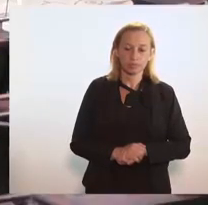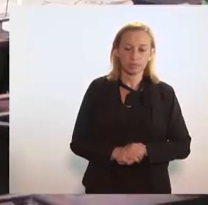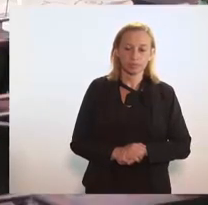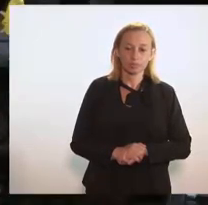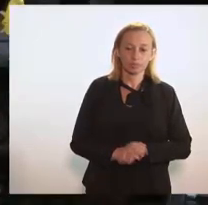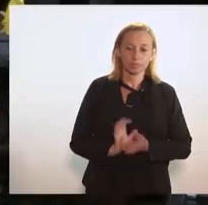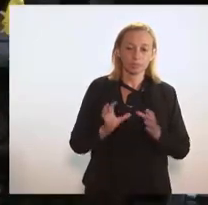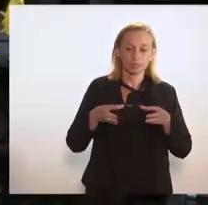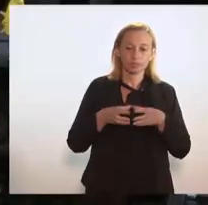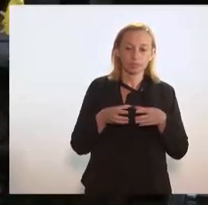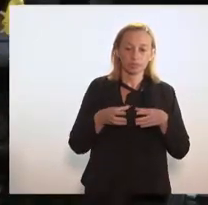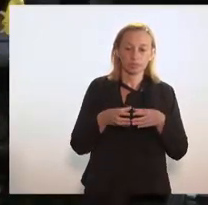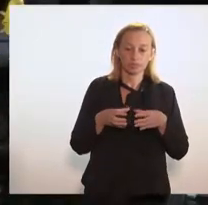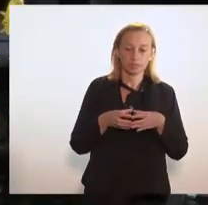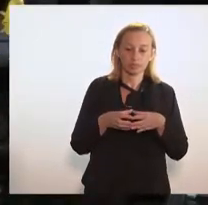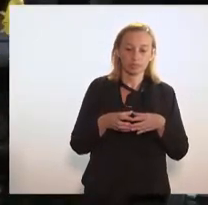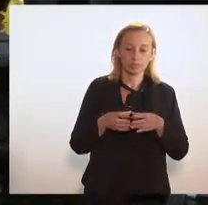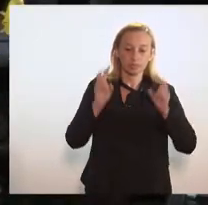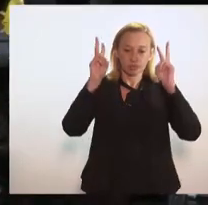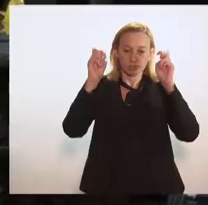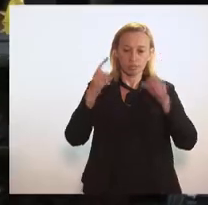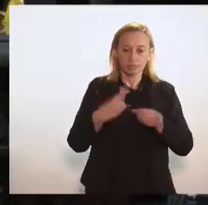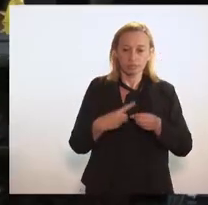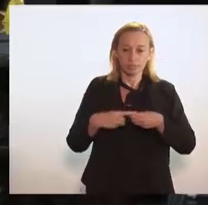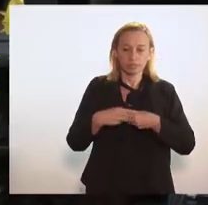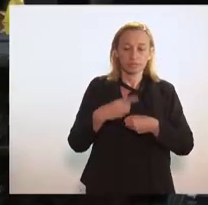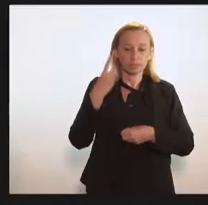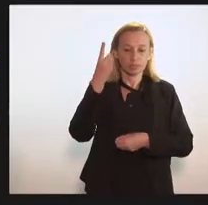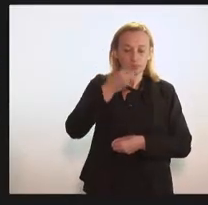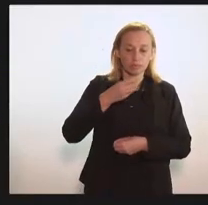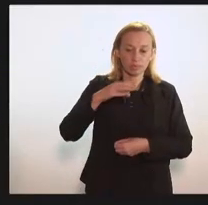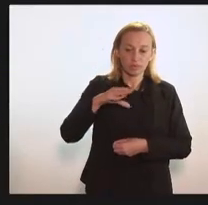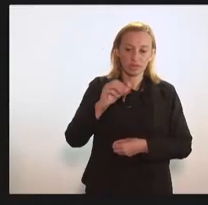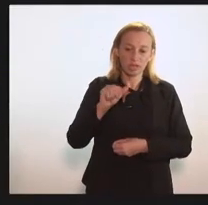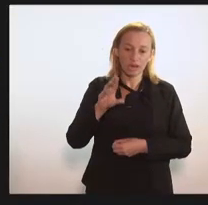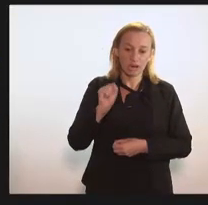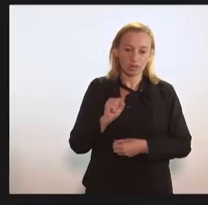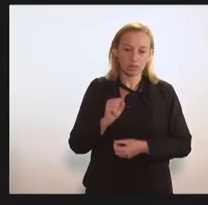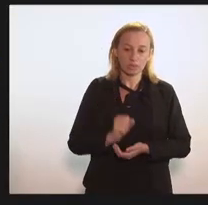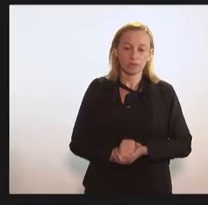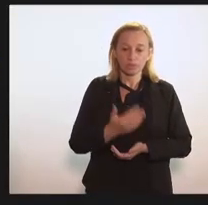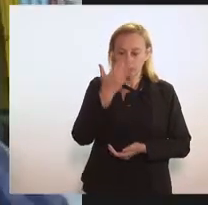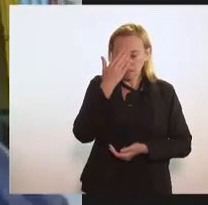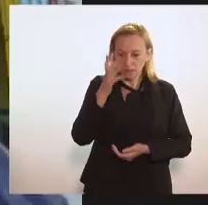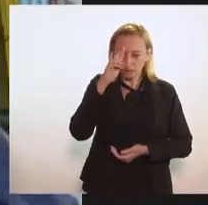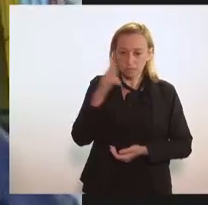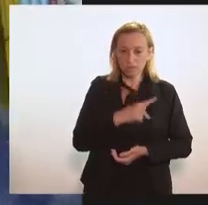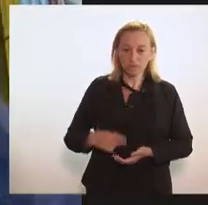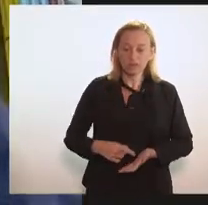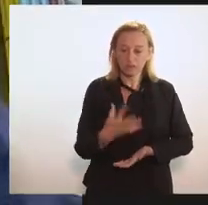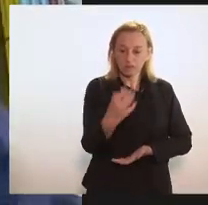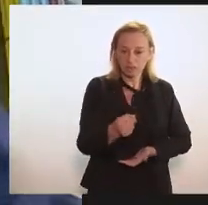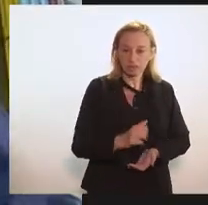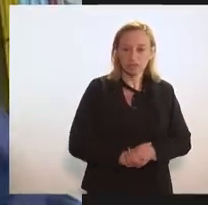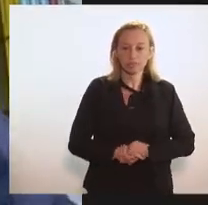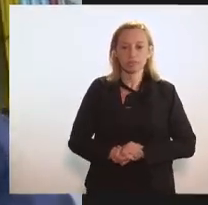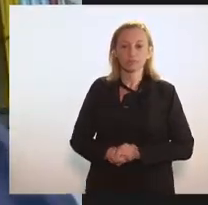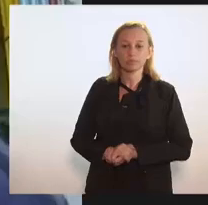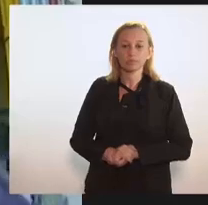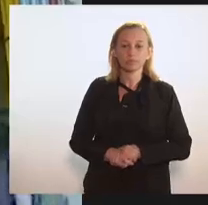e pela comissão de assuntos municipais deputado Carlos Macedo o jogo Presidente favorável